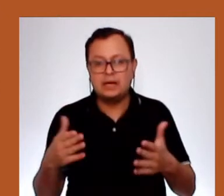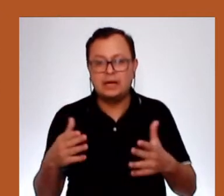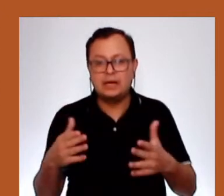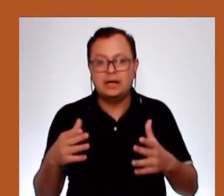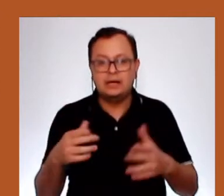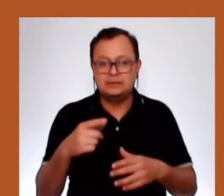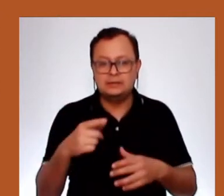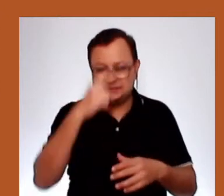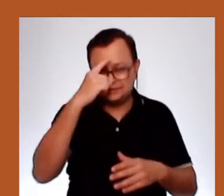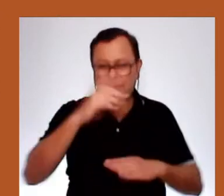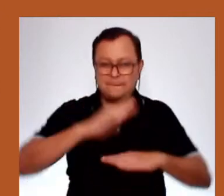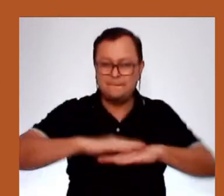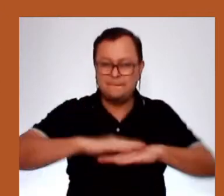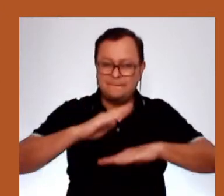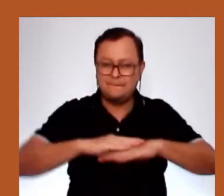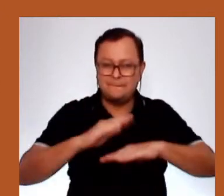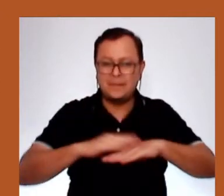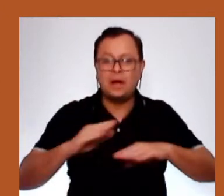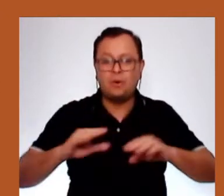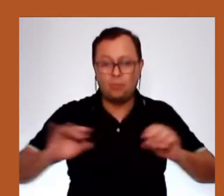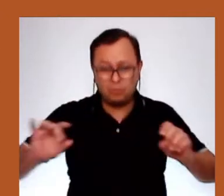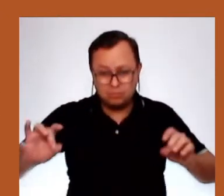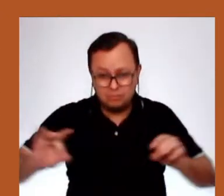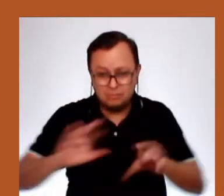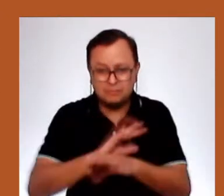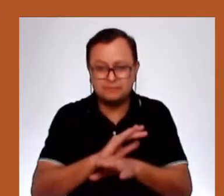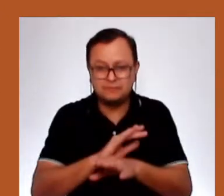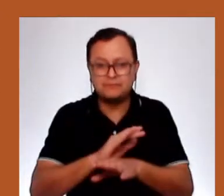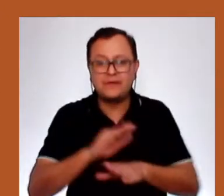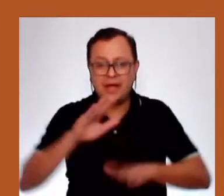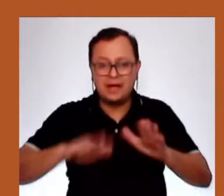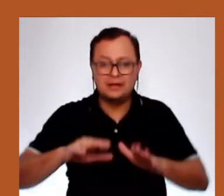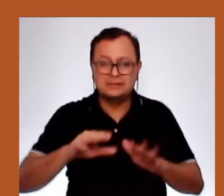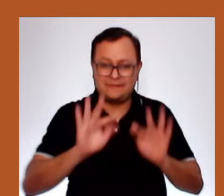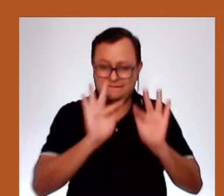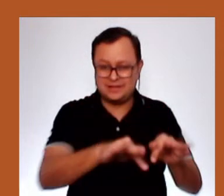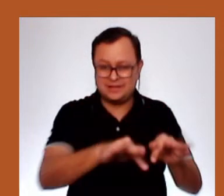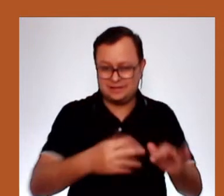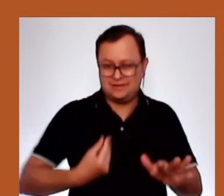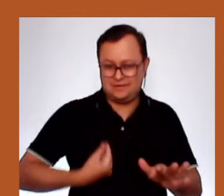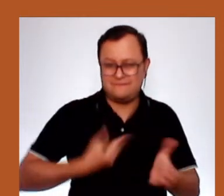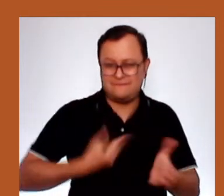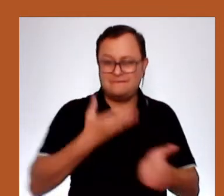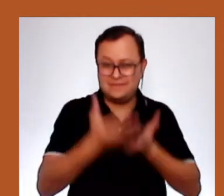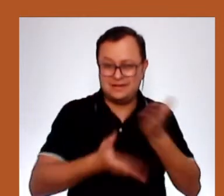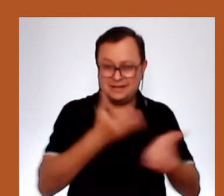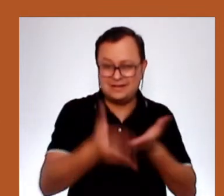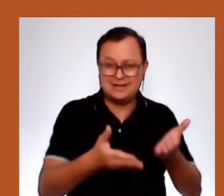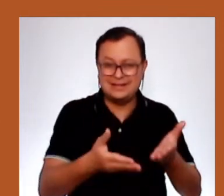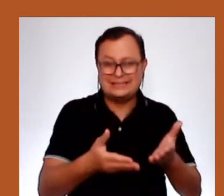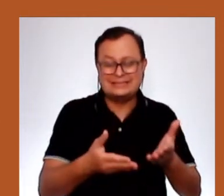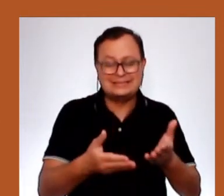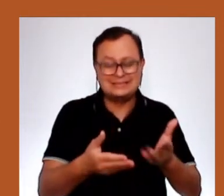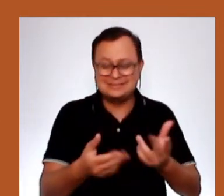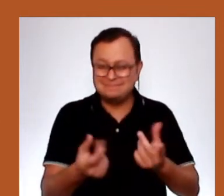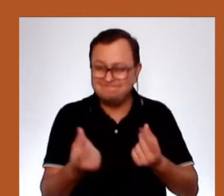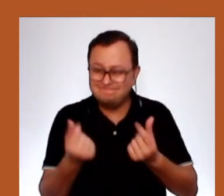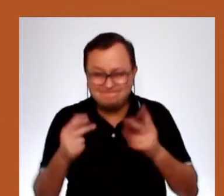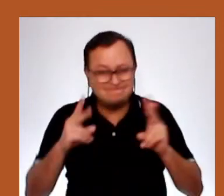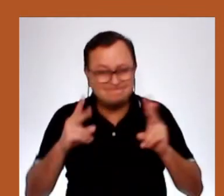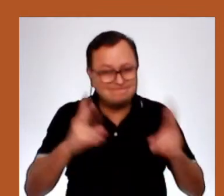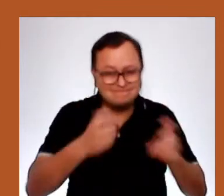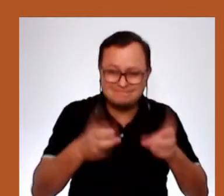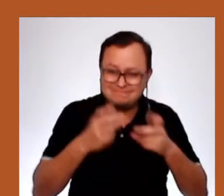totalmente insustentável economicamente. Não, ela é contrária aos princípios de sustentabilidade